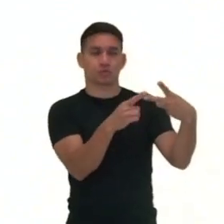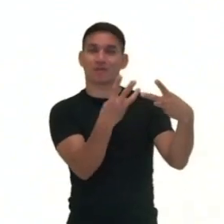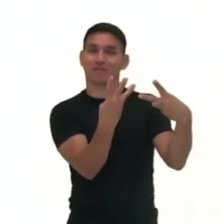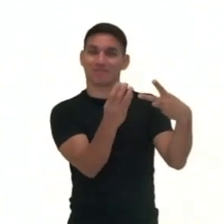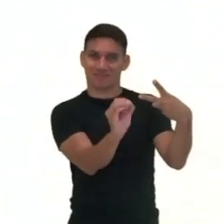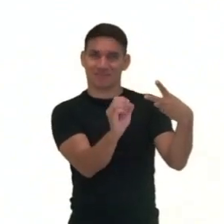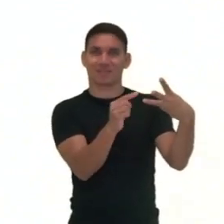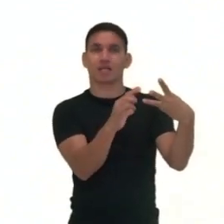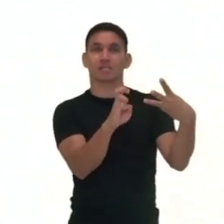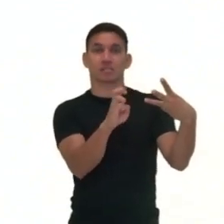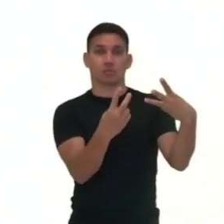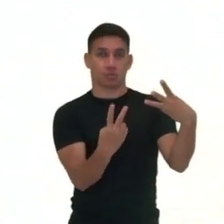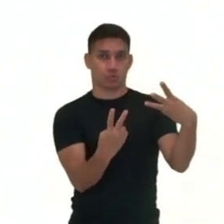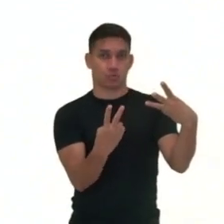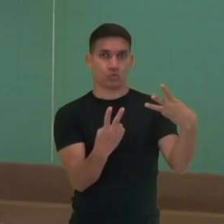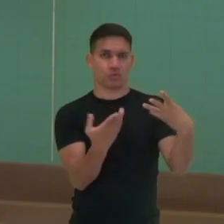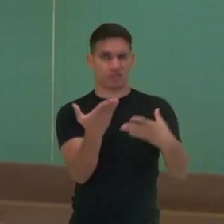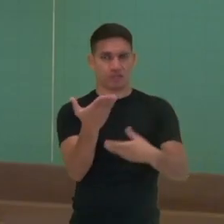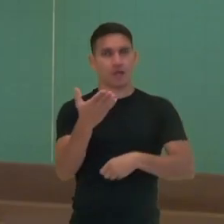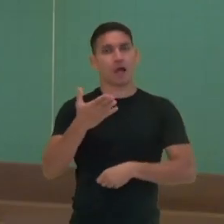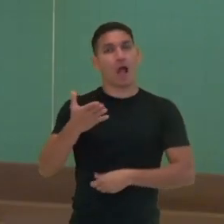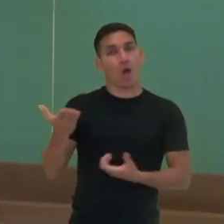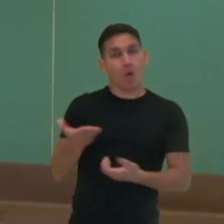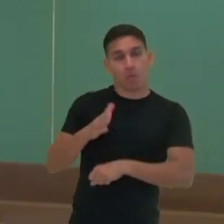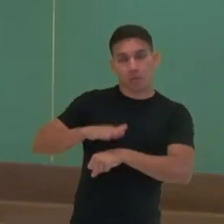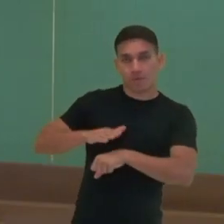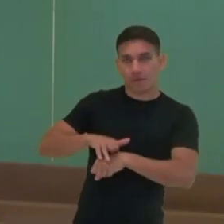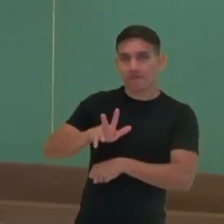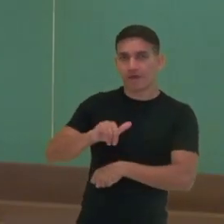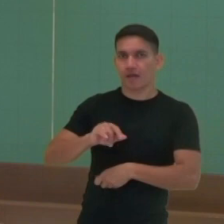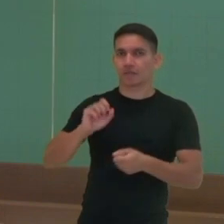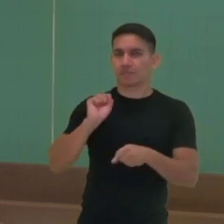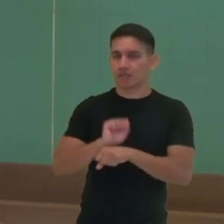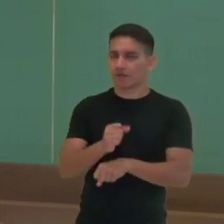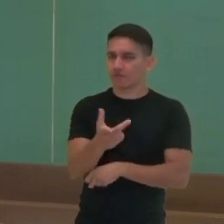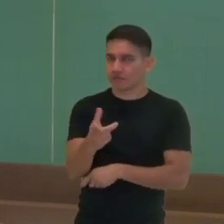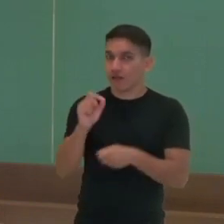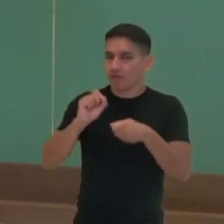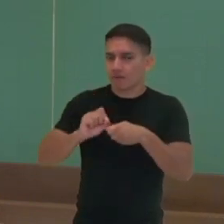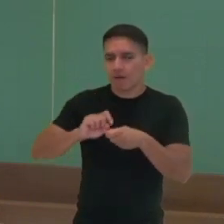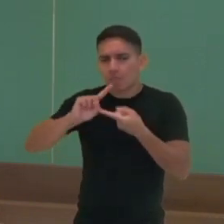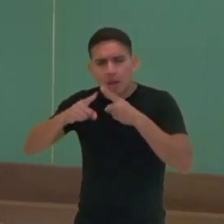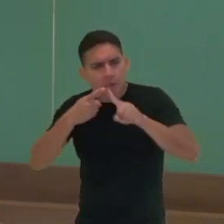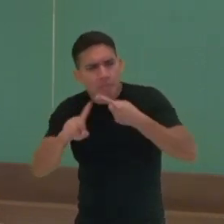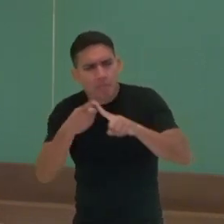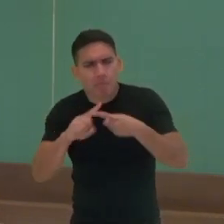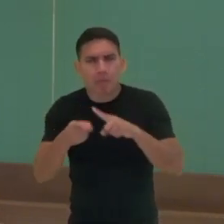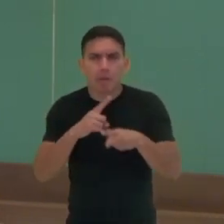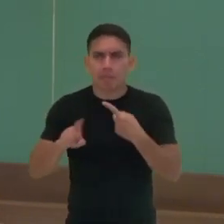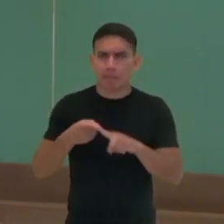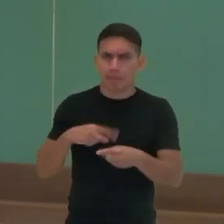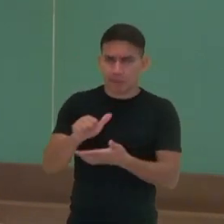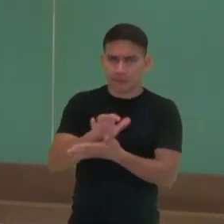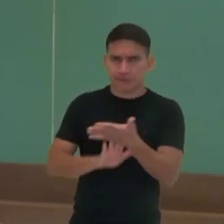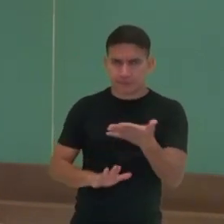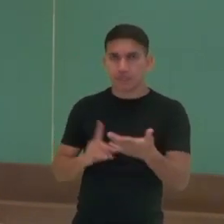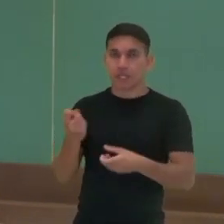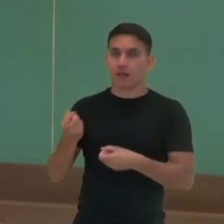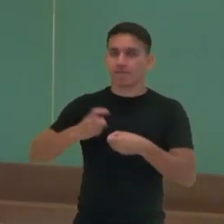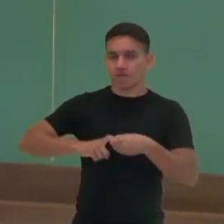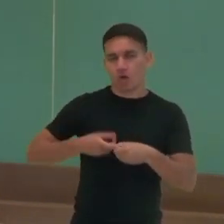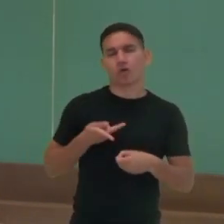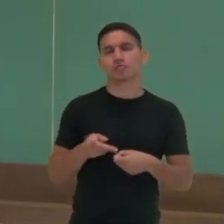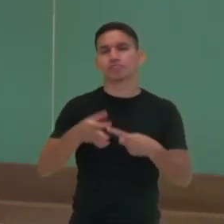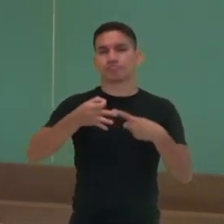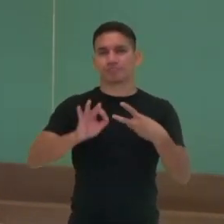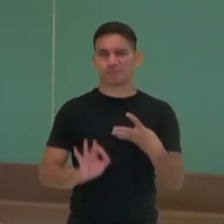30 e 52. Então, a professora vai dar um tempinho para vocês resolverem essa questão e, na sequência,